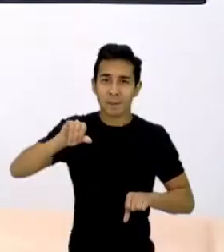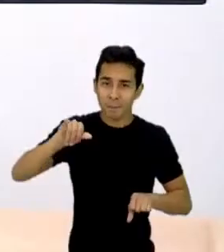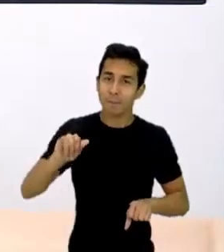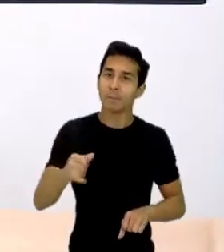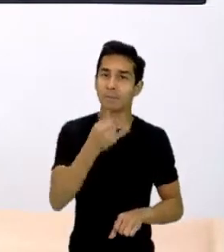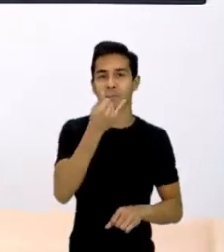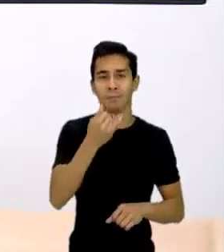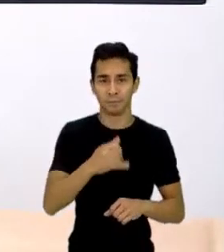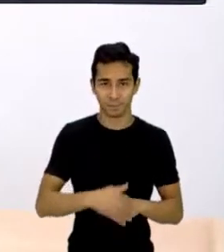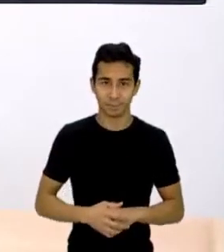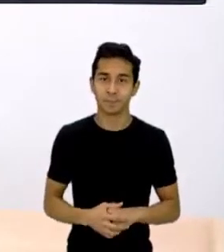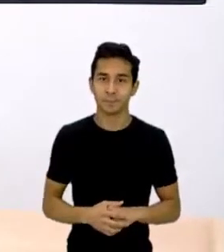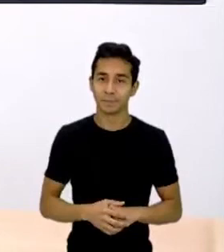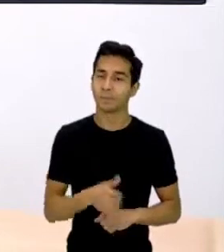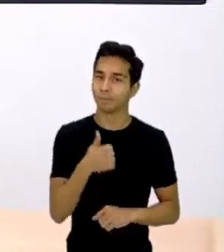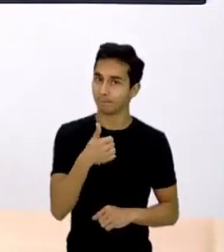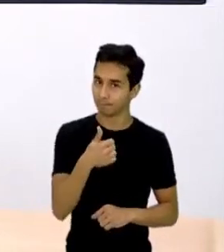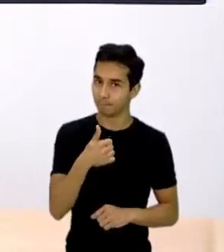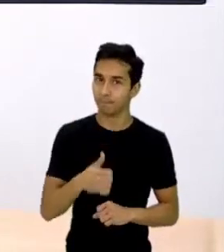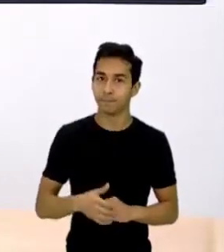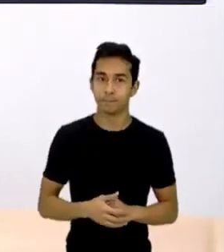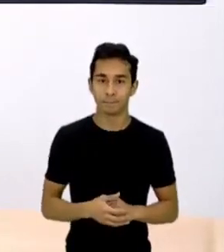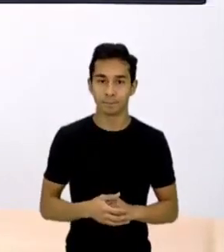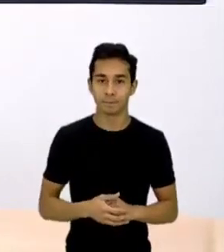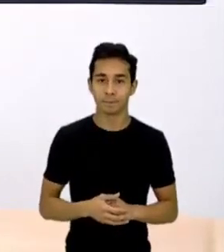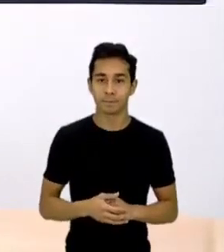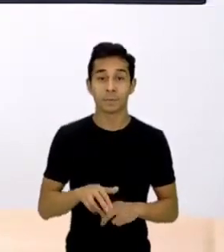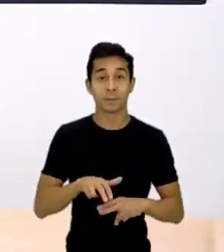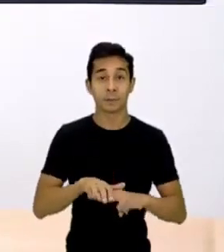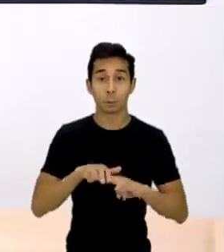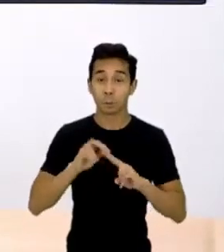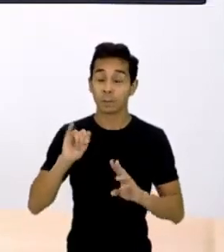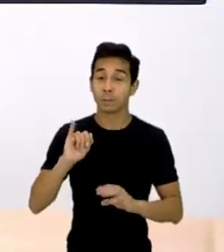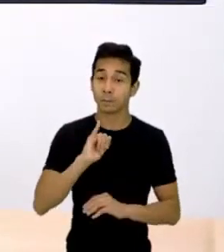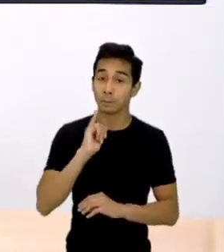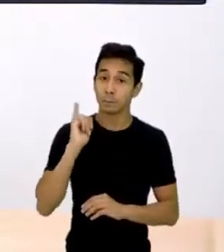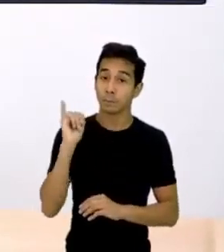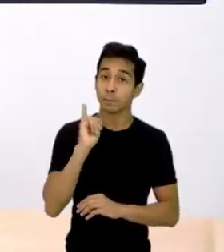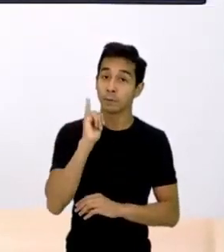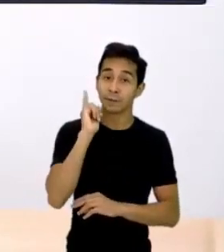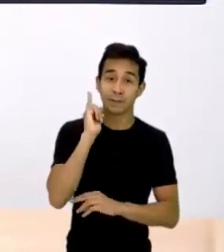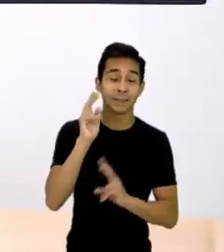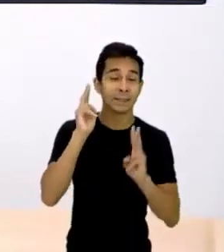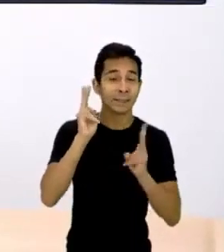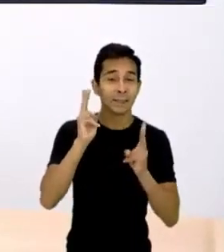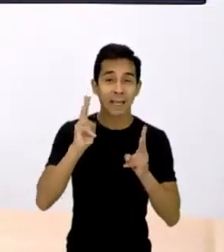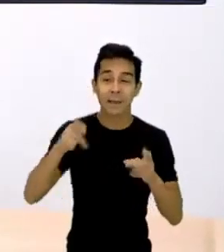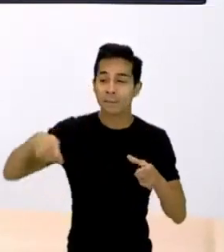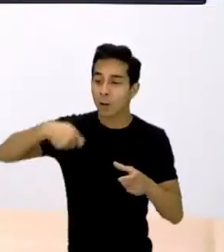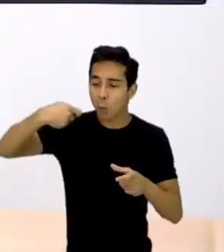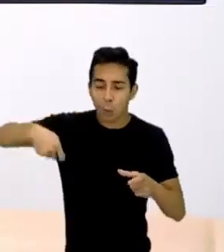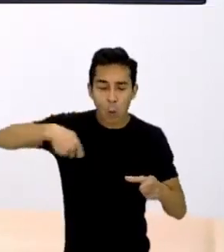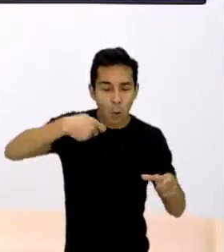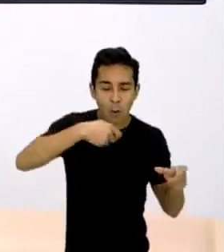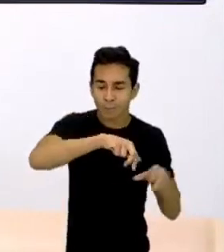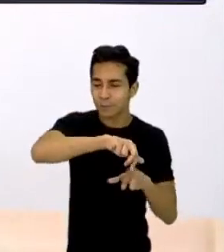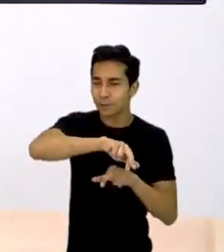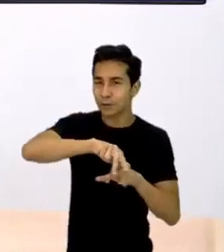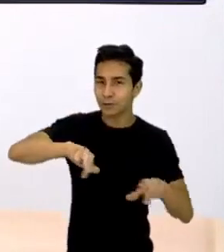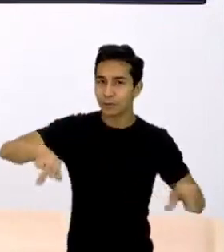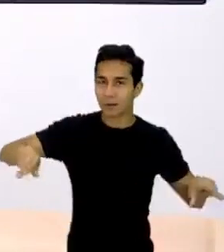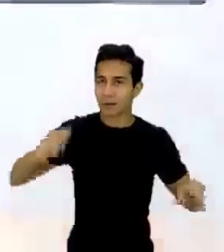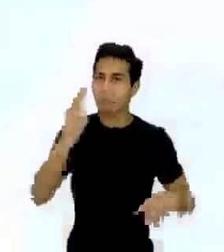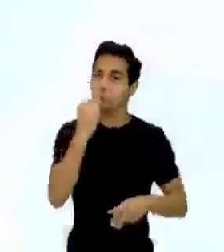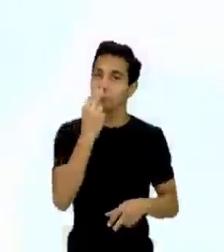se pode, tá certo? Do nosso alimento, por isso é importante a gente comer diversos alimentos. Depois passa